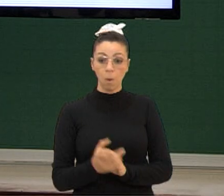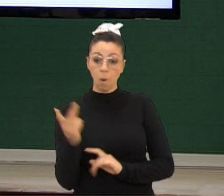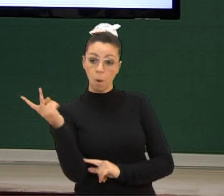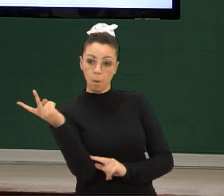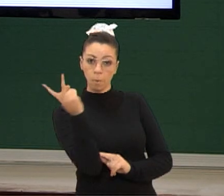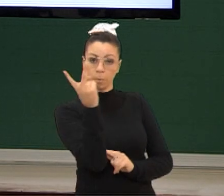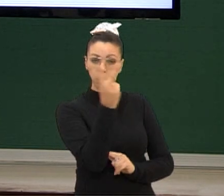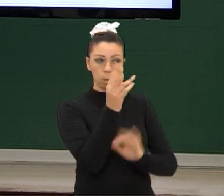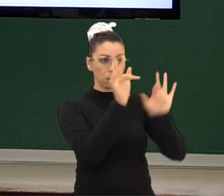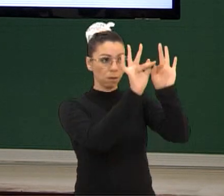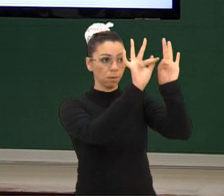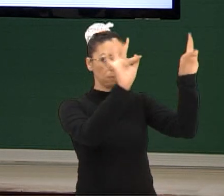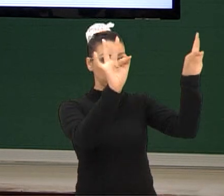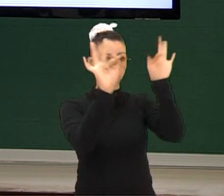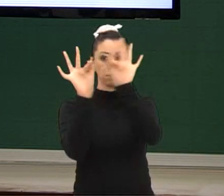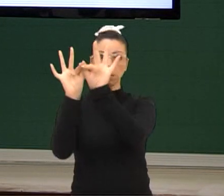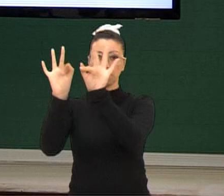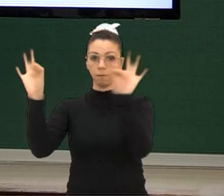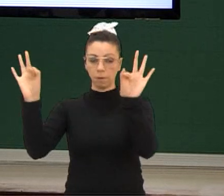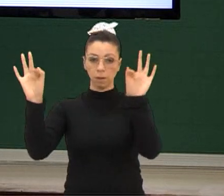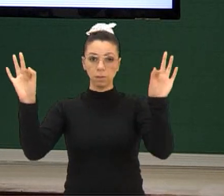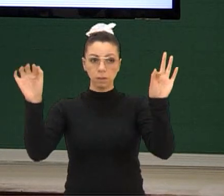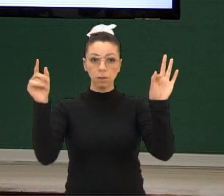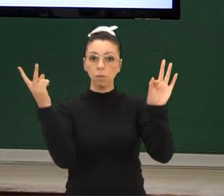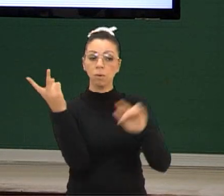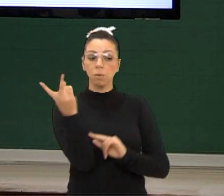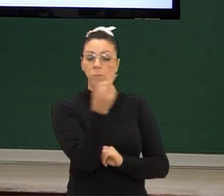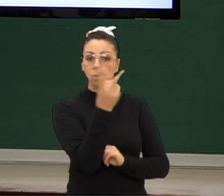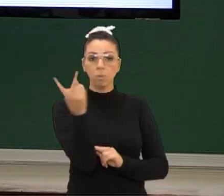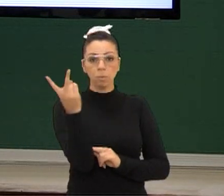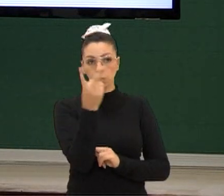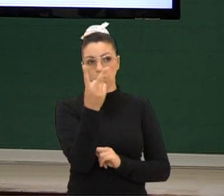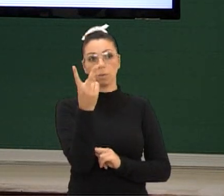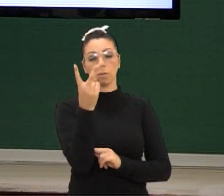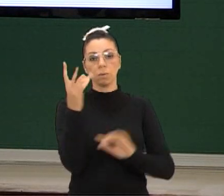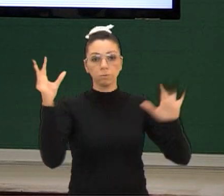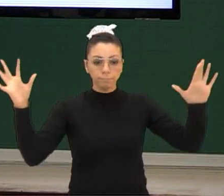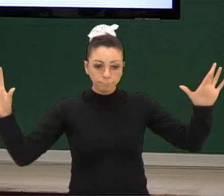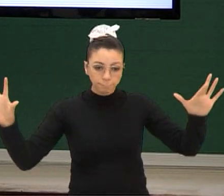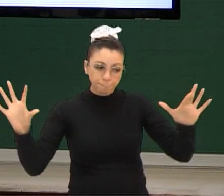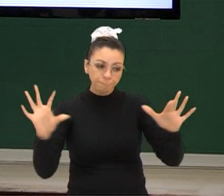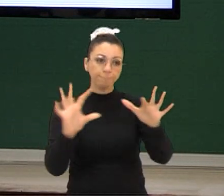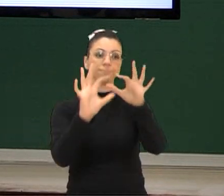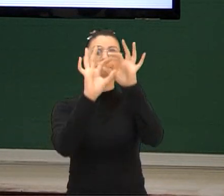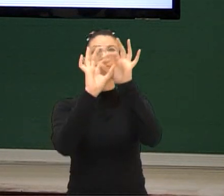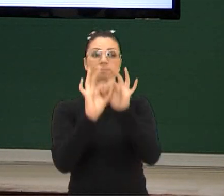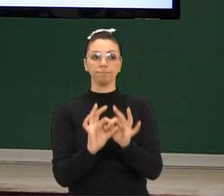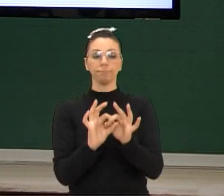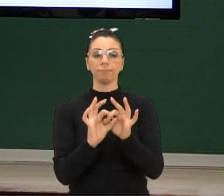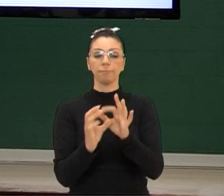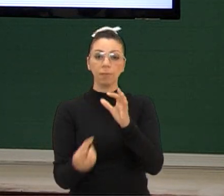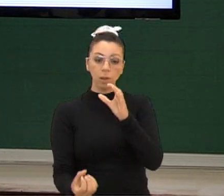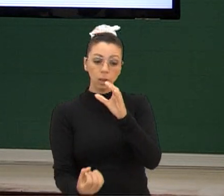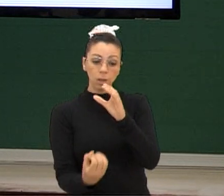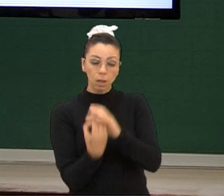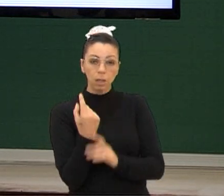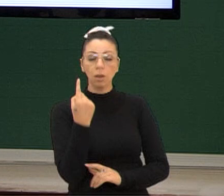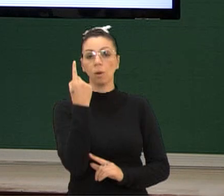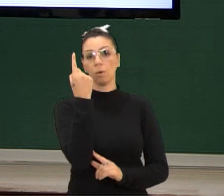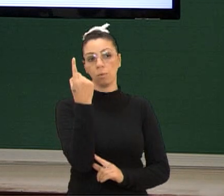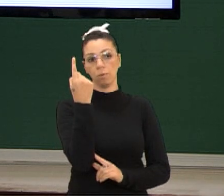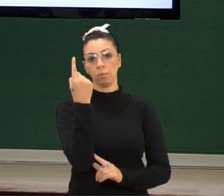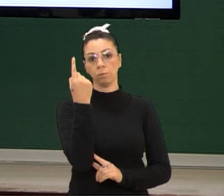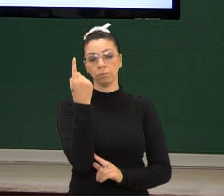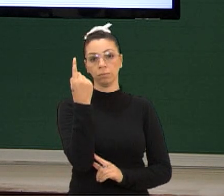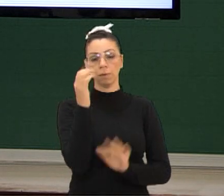dois períodos, eles são períodos simples, porque eles têm um verbo só. Vou juntar esses dois períodos em um só. Aí